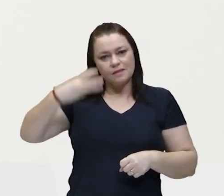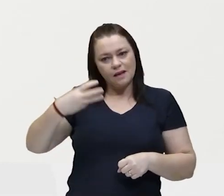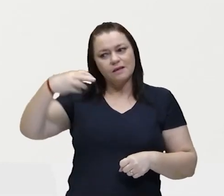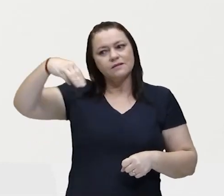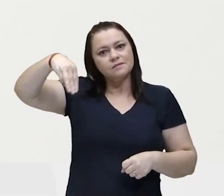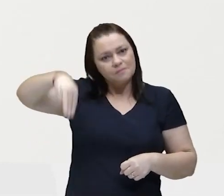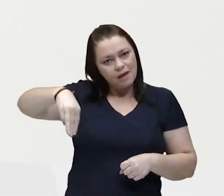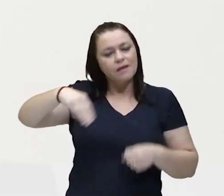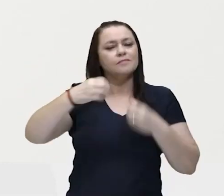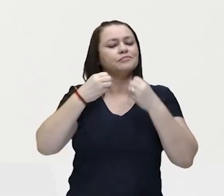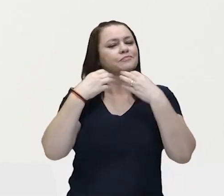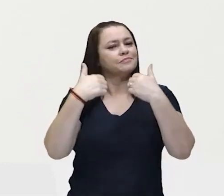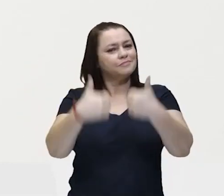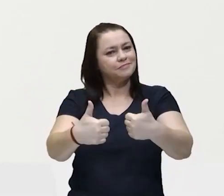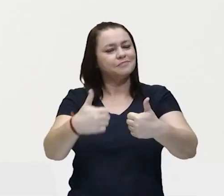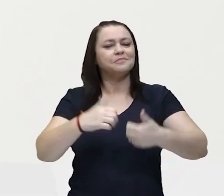bem.